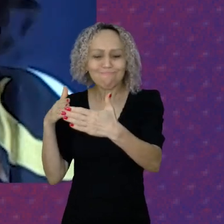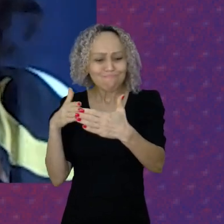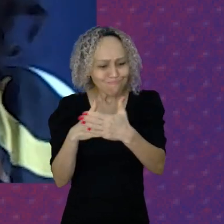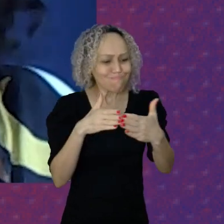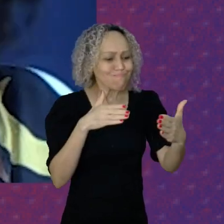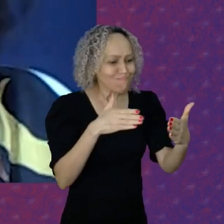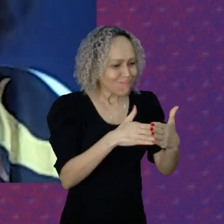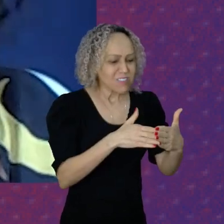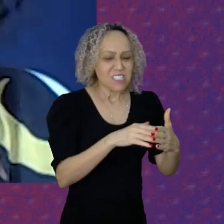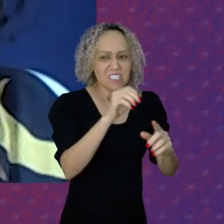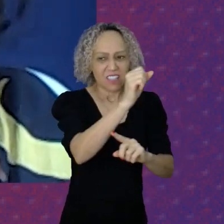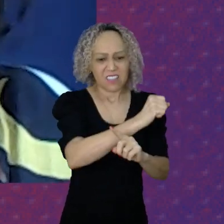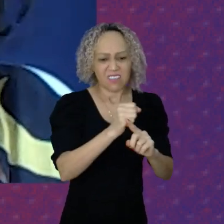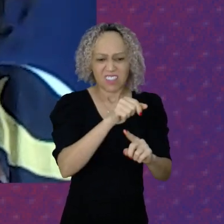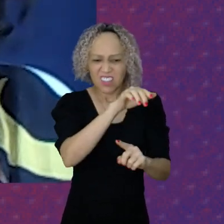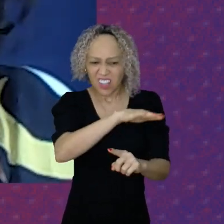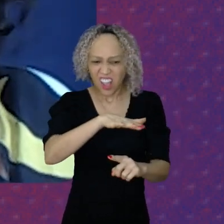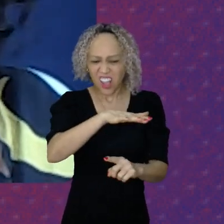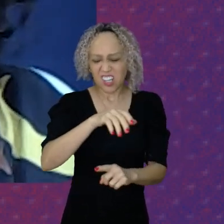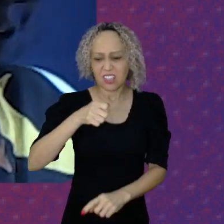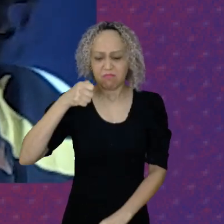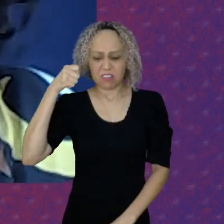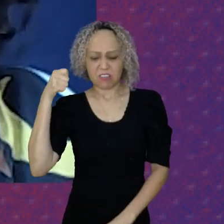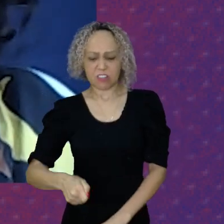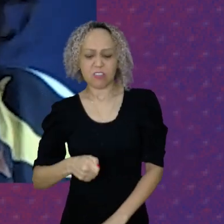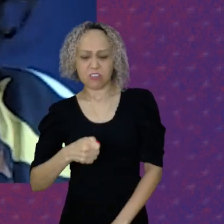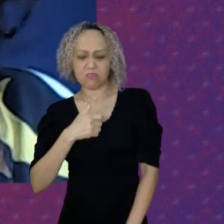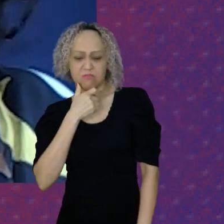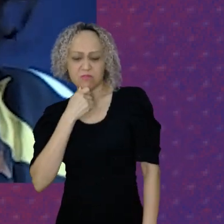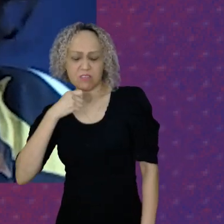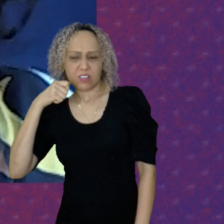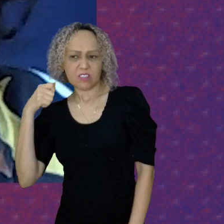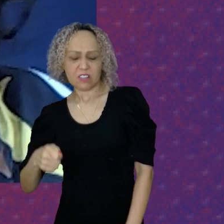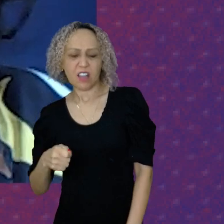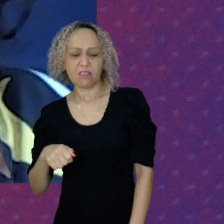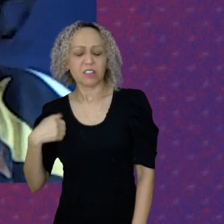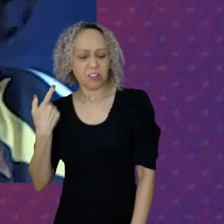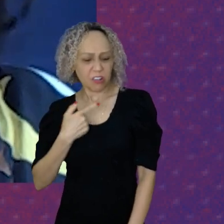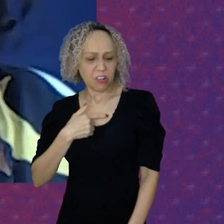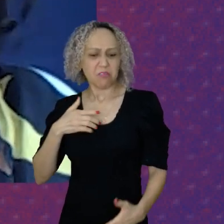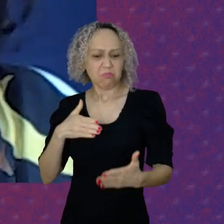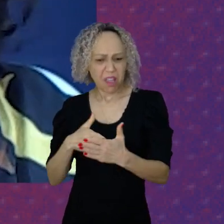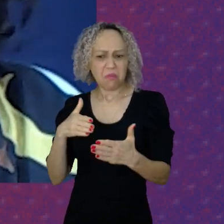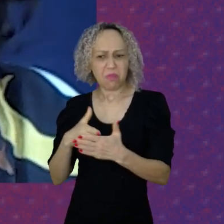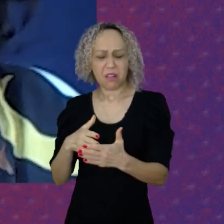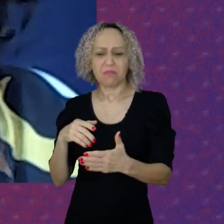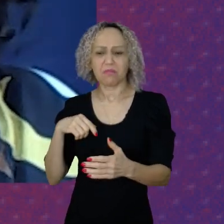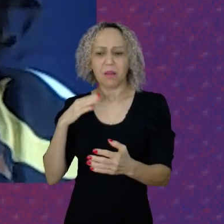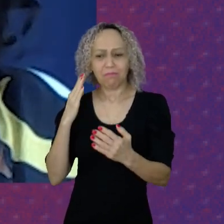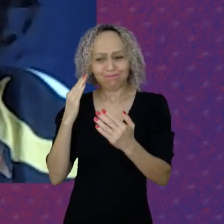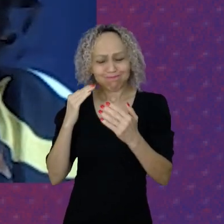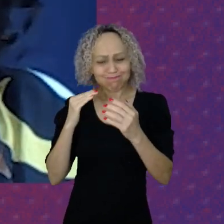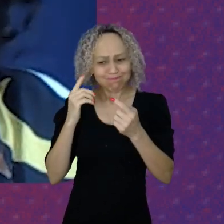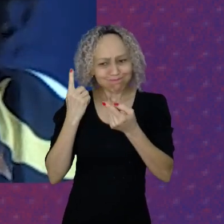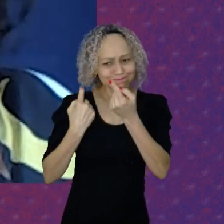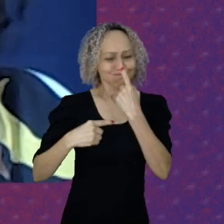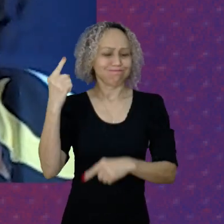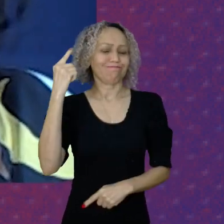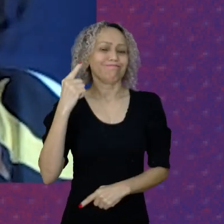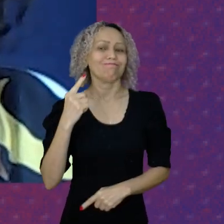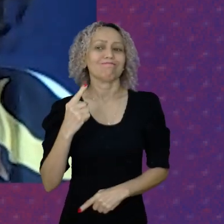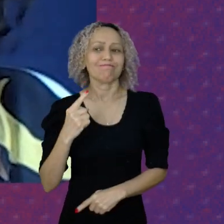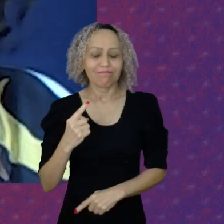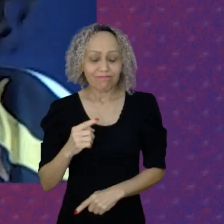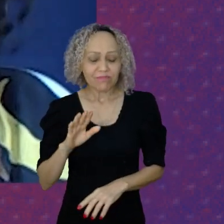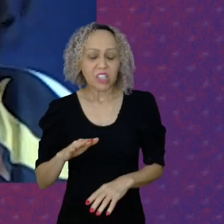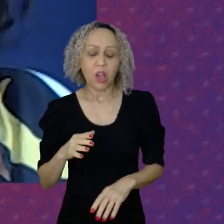que é machista, que é patriarcal, e onde ainda a igualdade entre homens